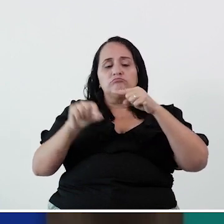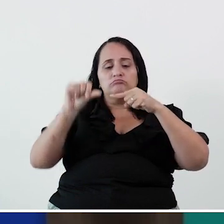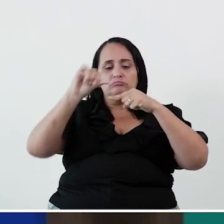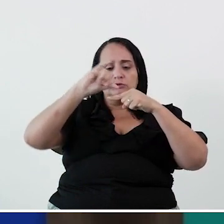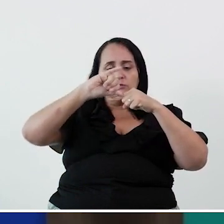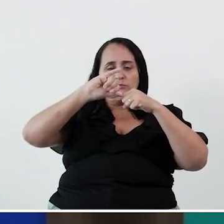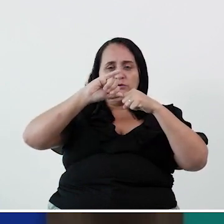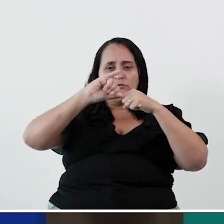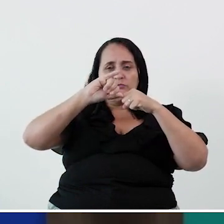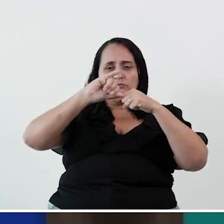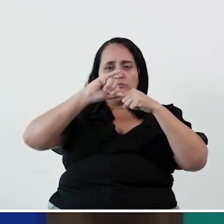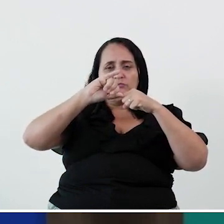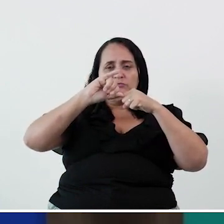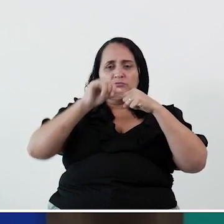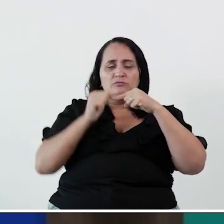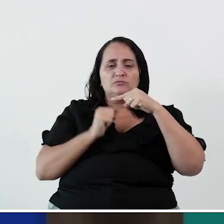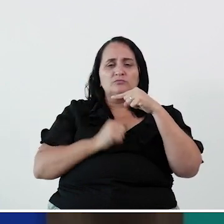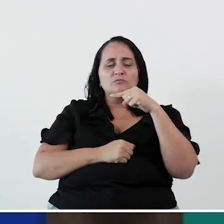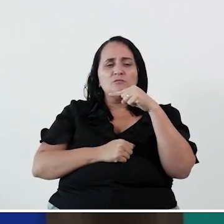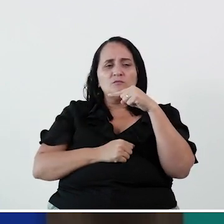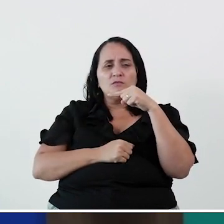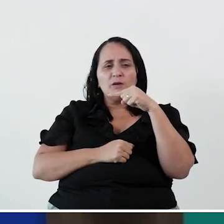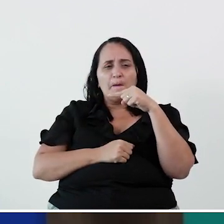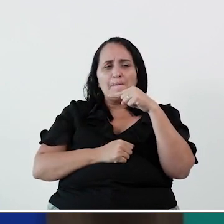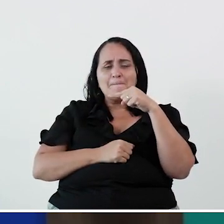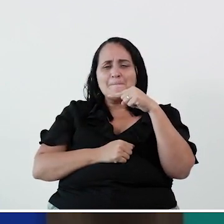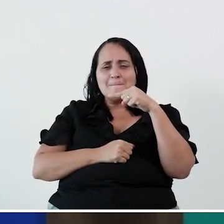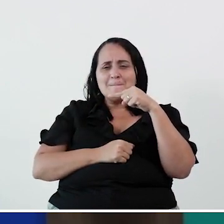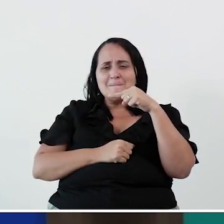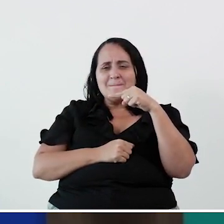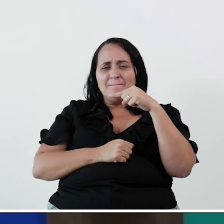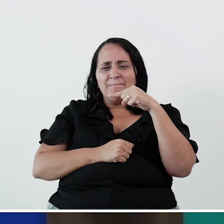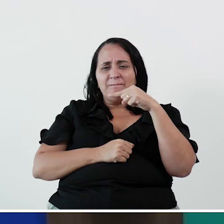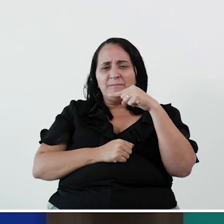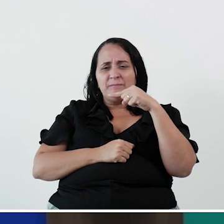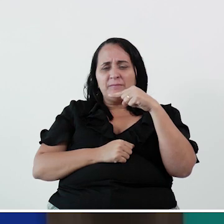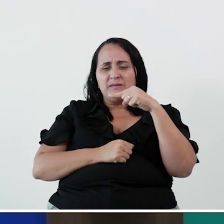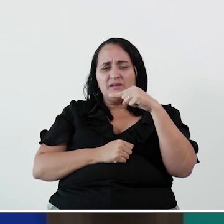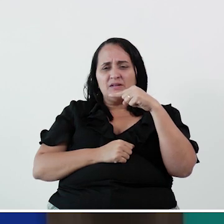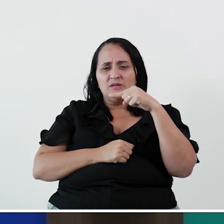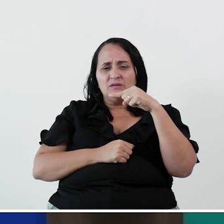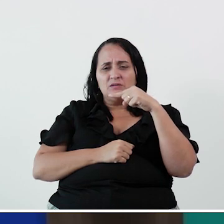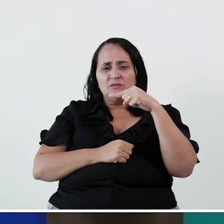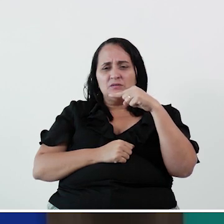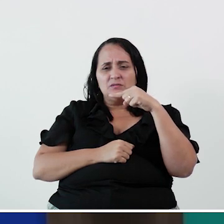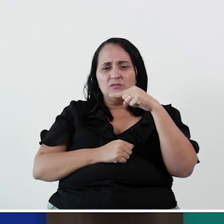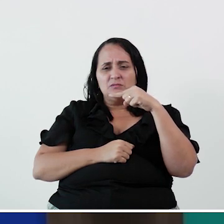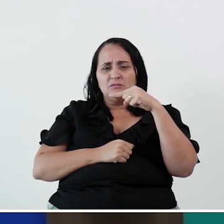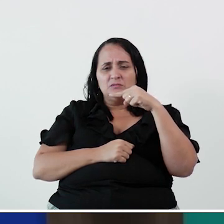0,21 barra. Quem é o período da minha dízima? É o número